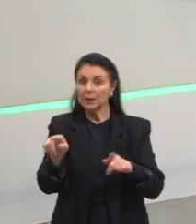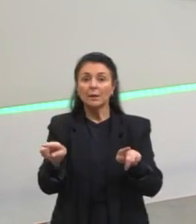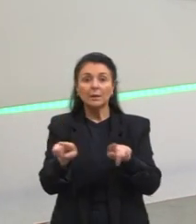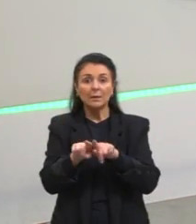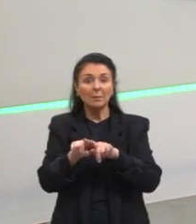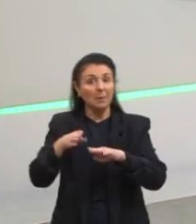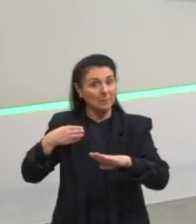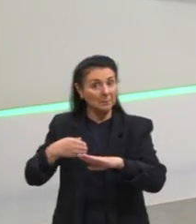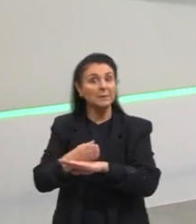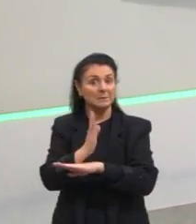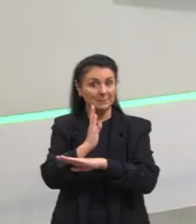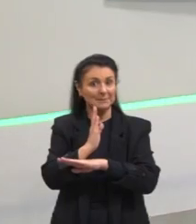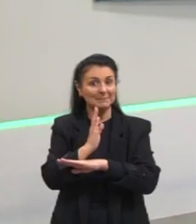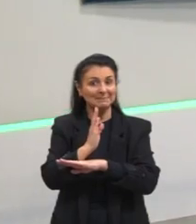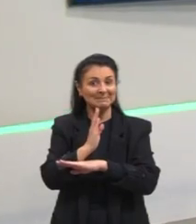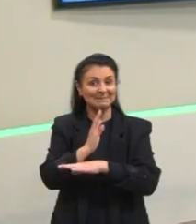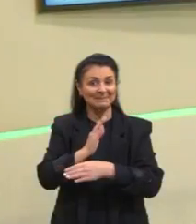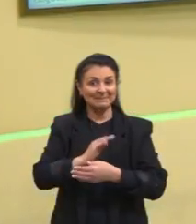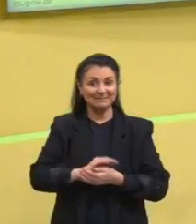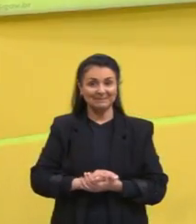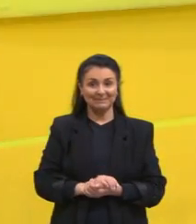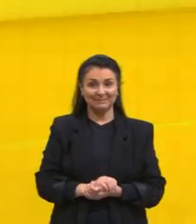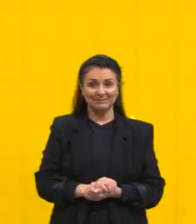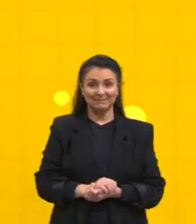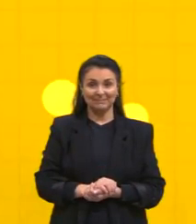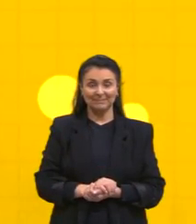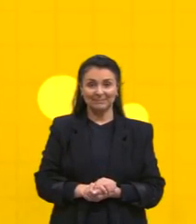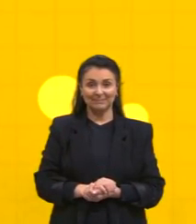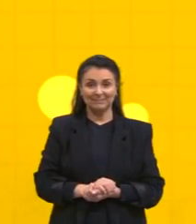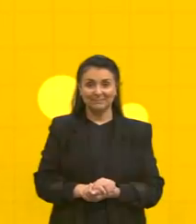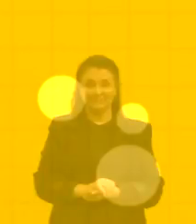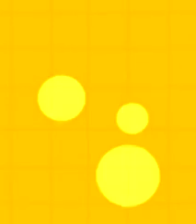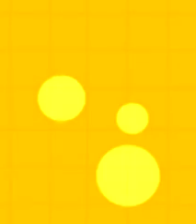aí partiu passar gurizada E aí